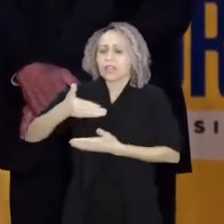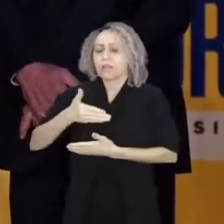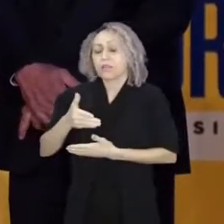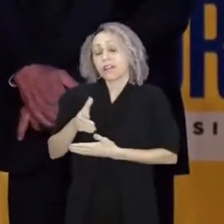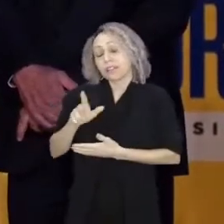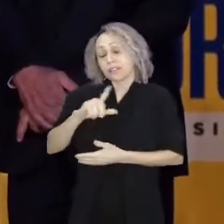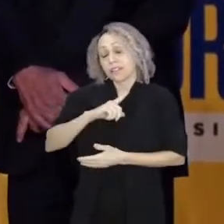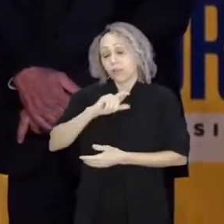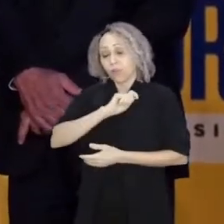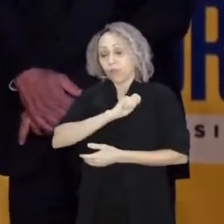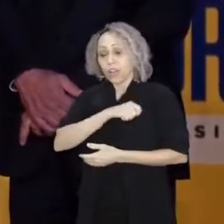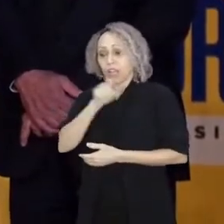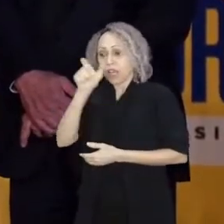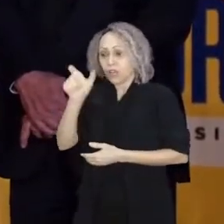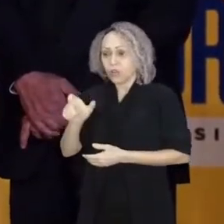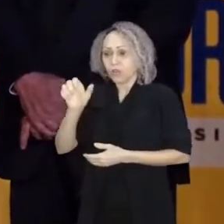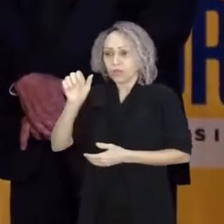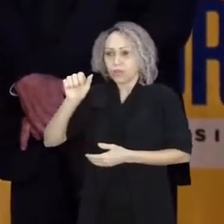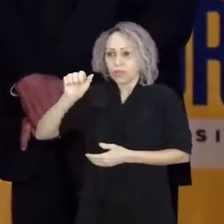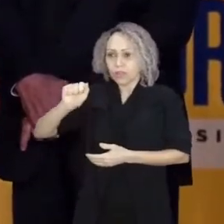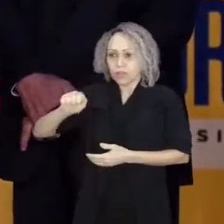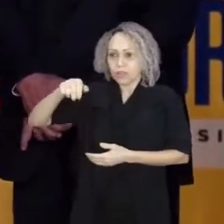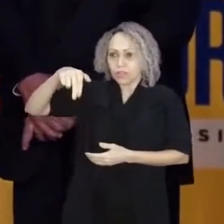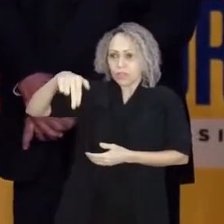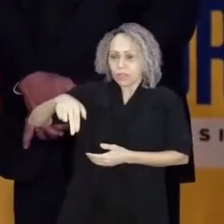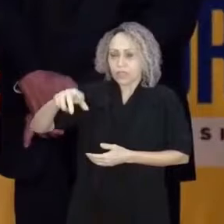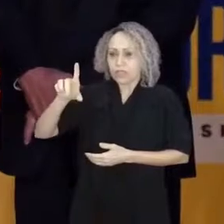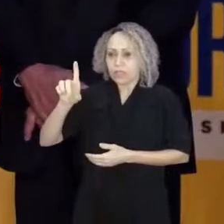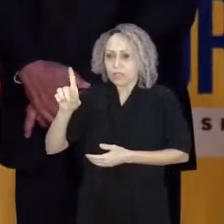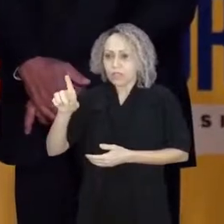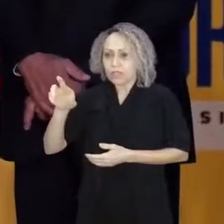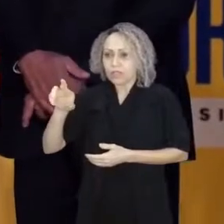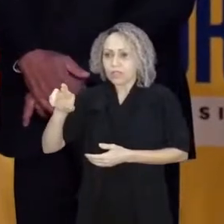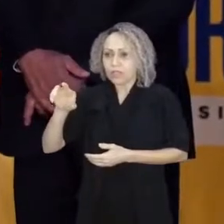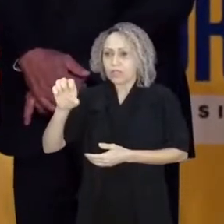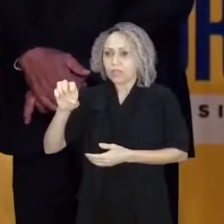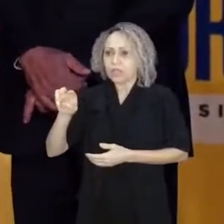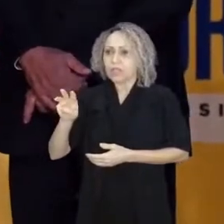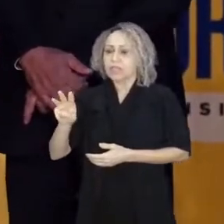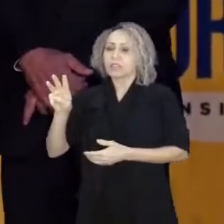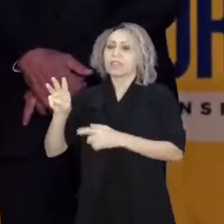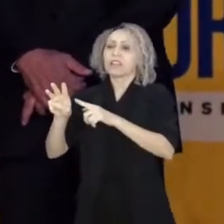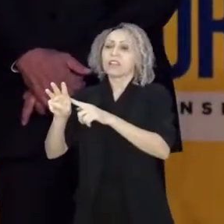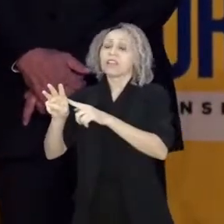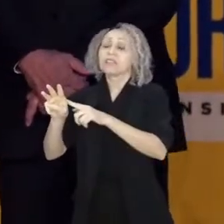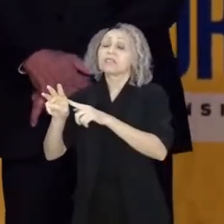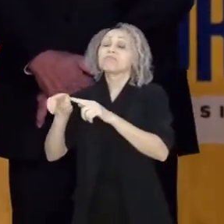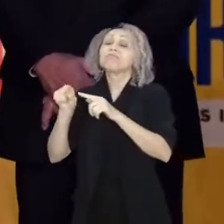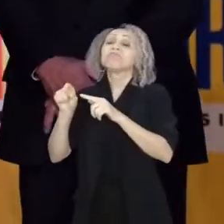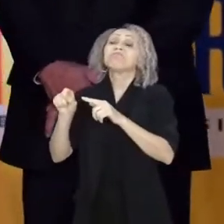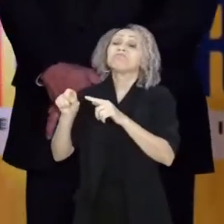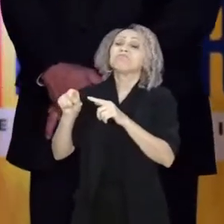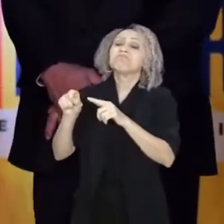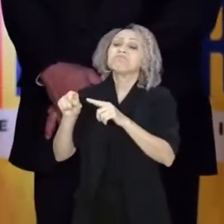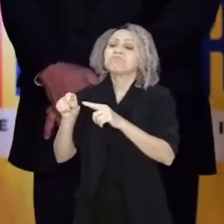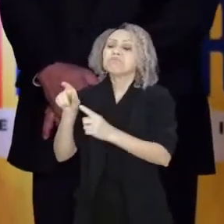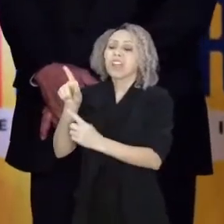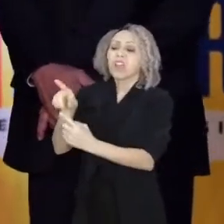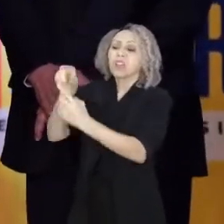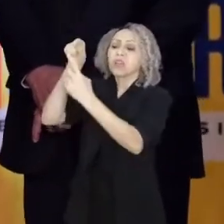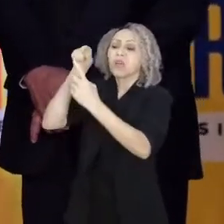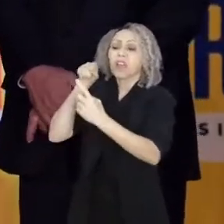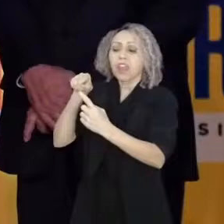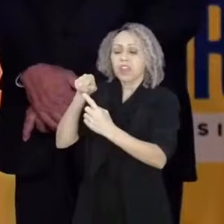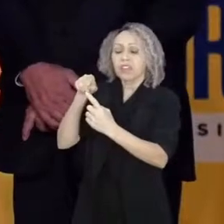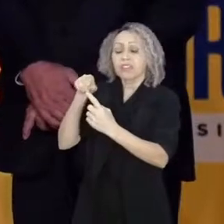Rodrigues, que alguns poderão questionar quais os critérios, como houve em relação aos comandantes das